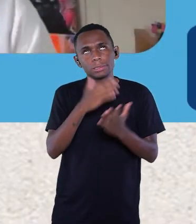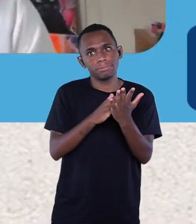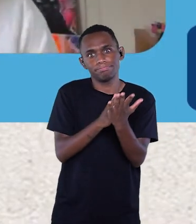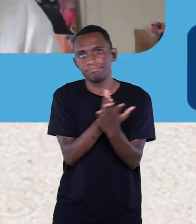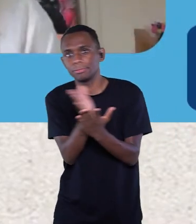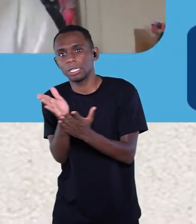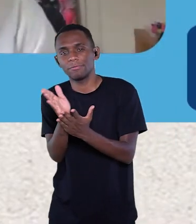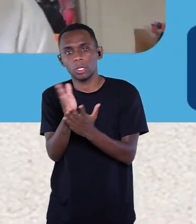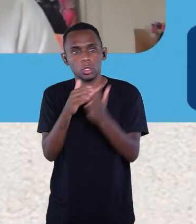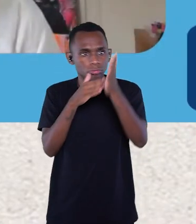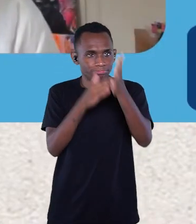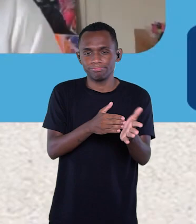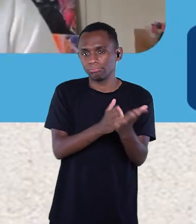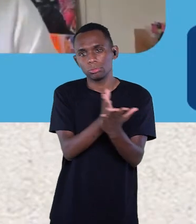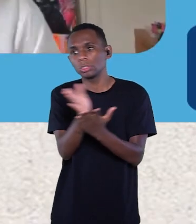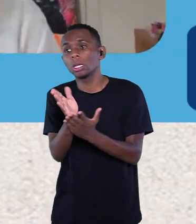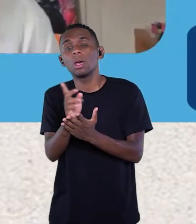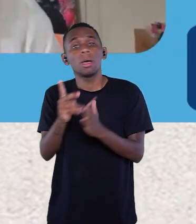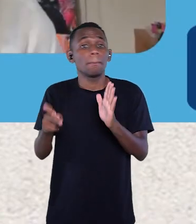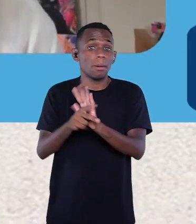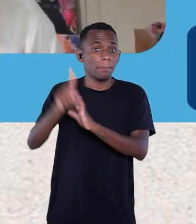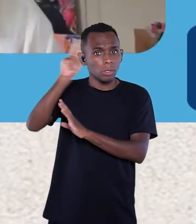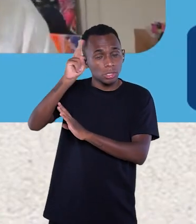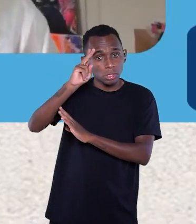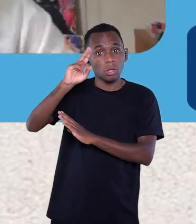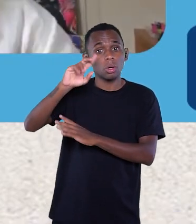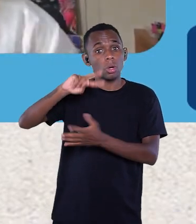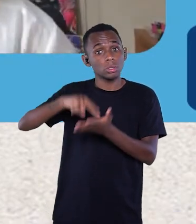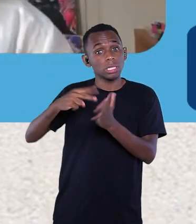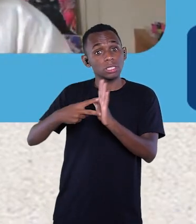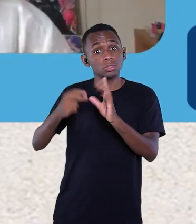desviada, né? Da história mesmo, a gente vai perdendo